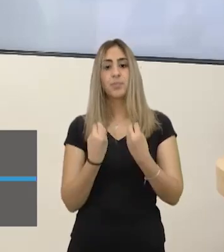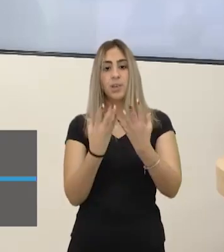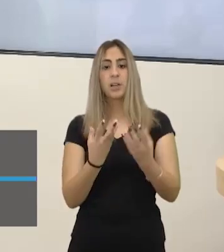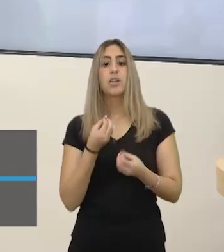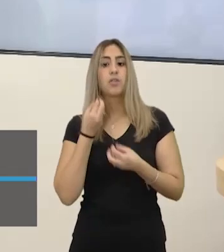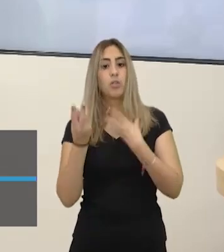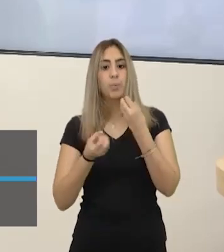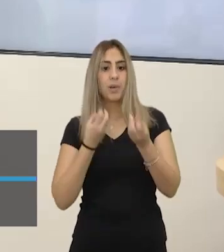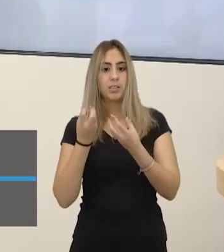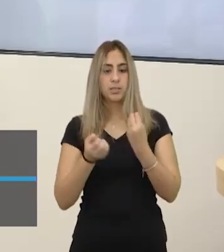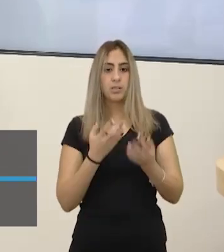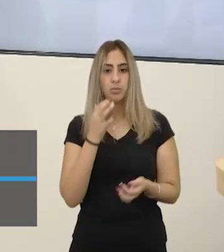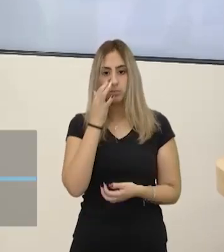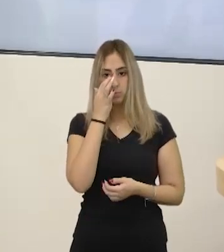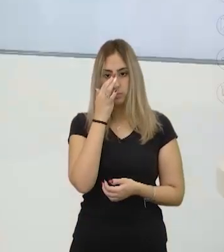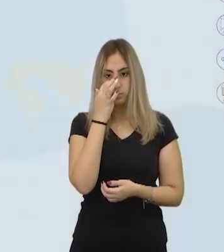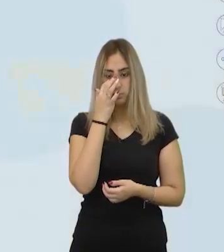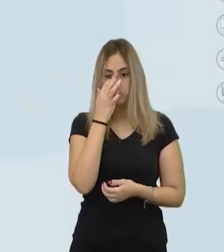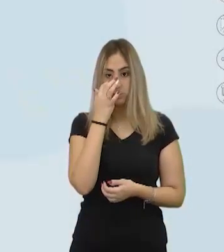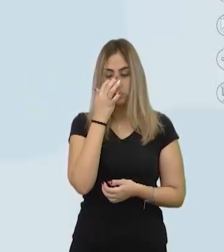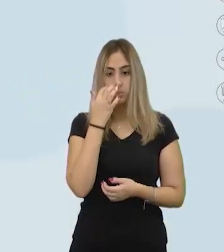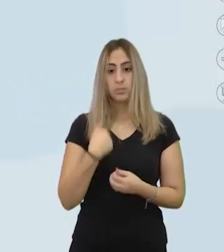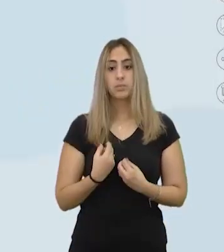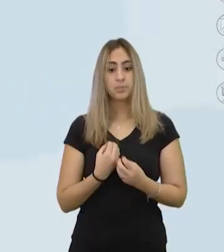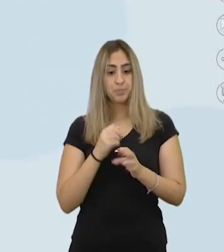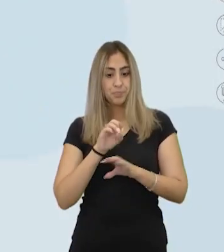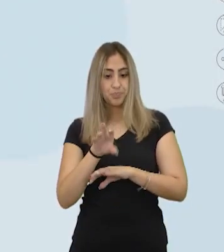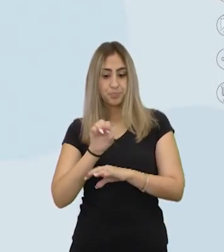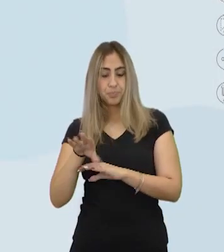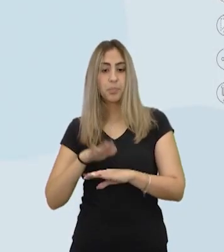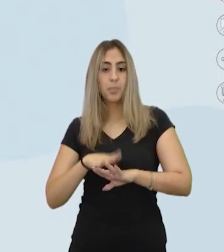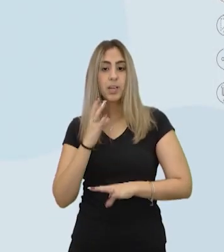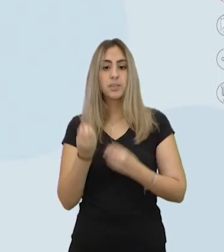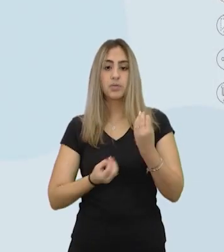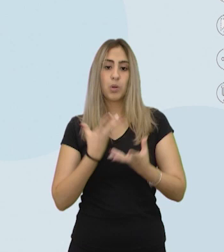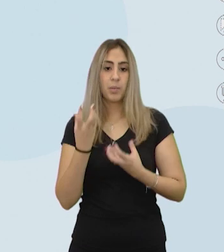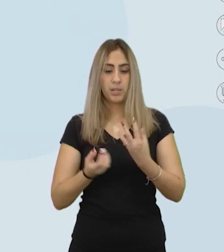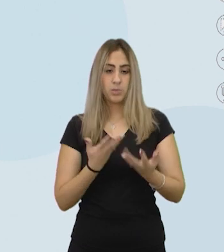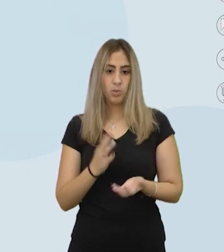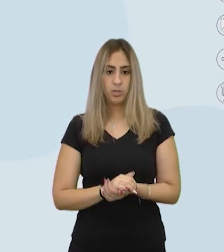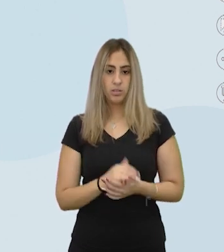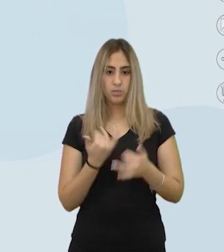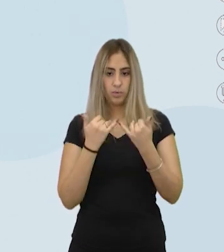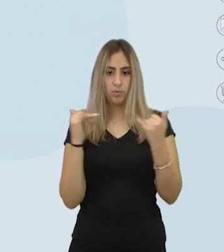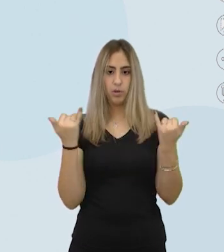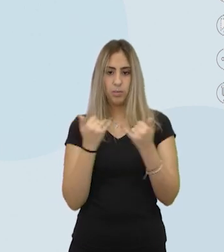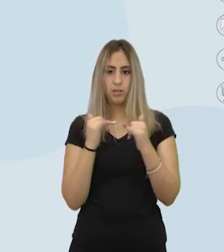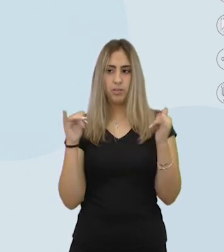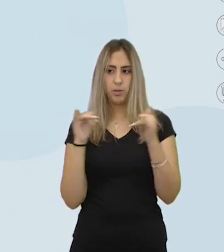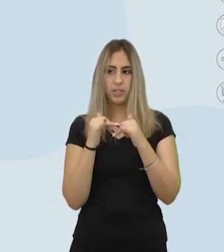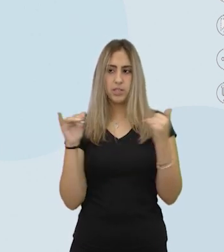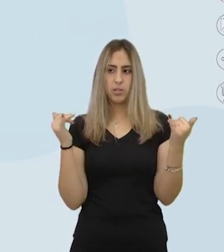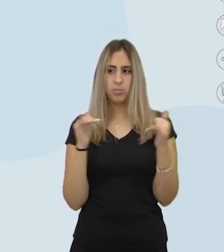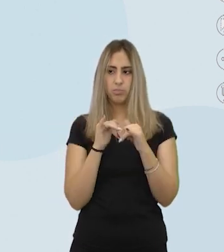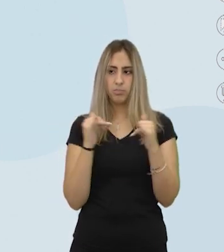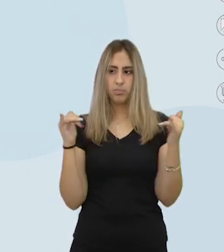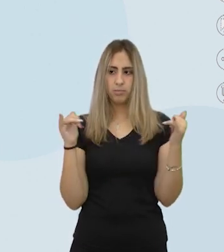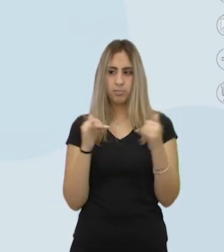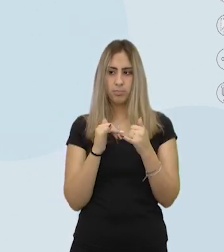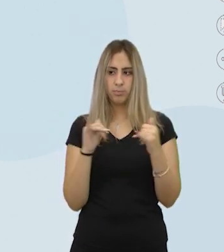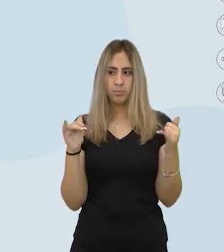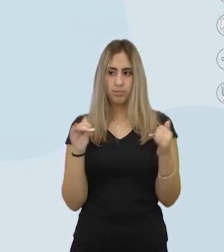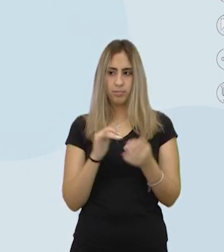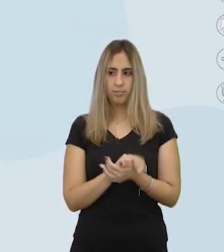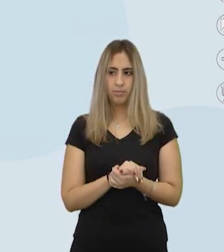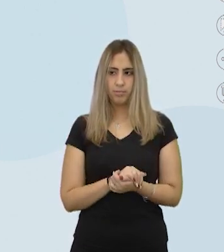mais informação, tá? Então eu estou passando mais informações, mas todas elas têm sentido completo. Então a gente chama de orações coordenadas. Nesse primeiro